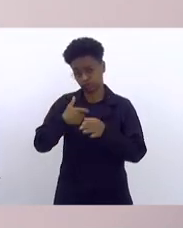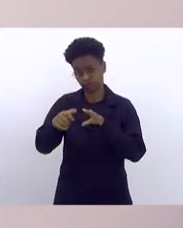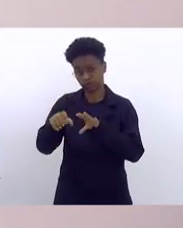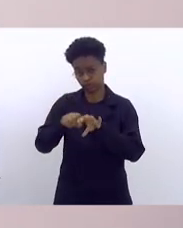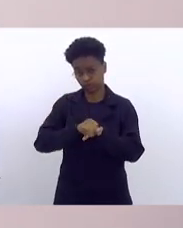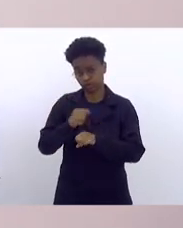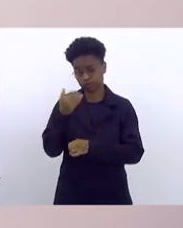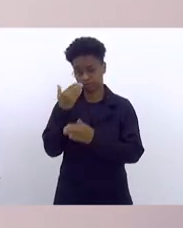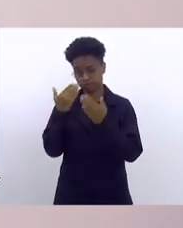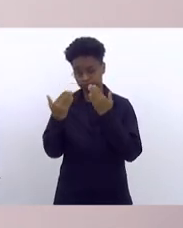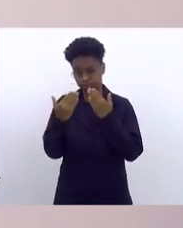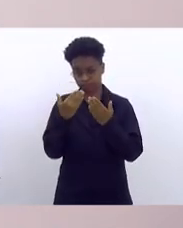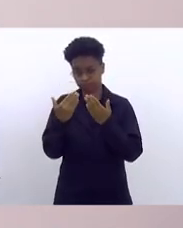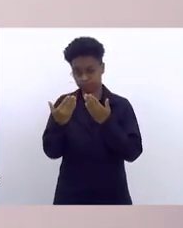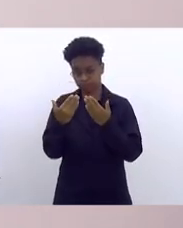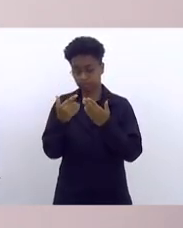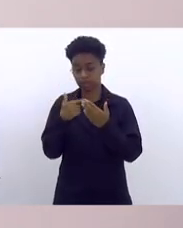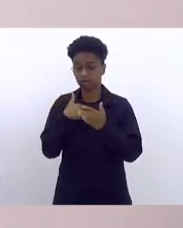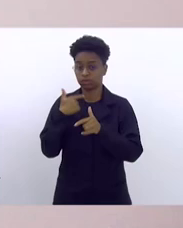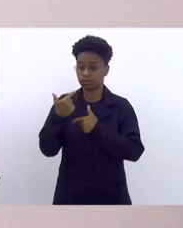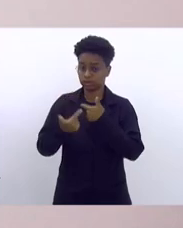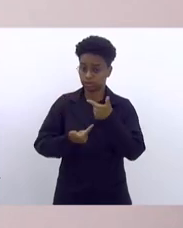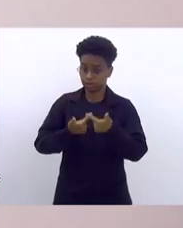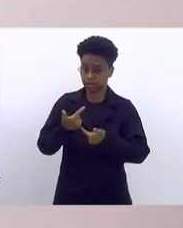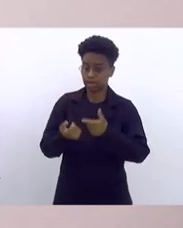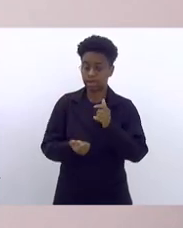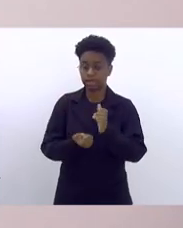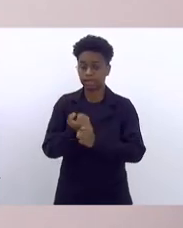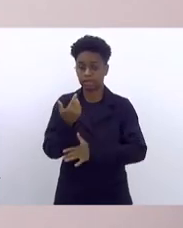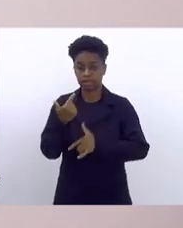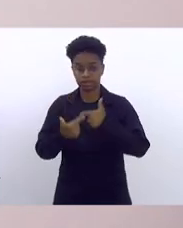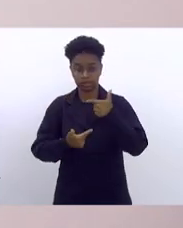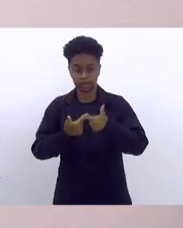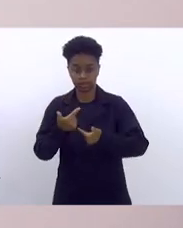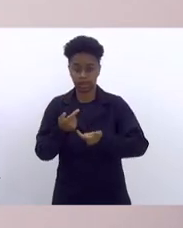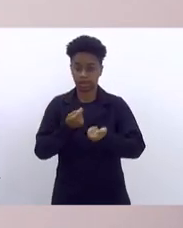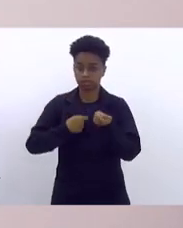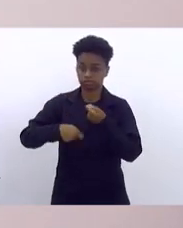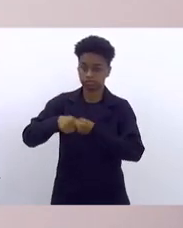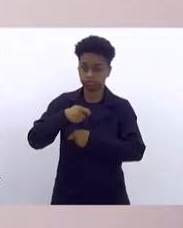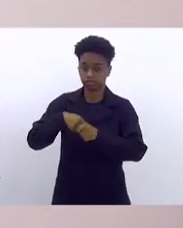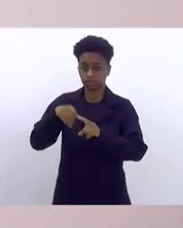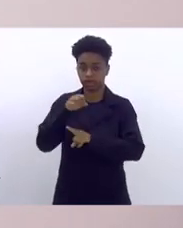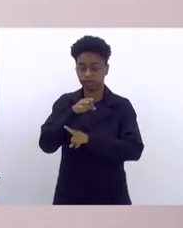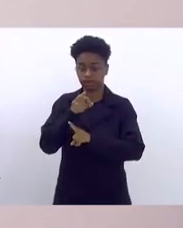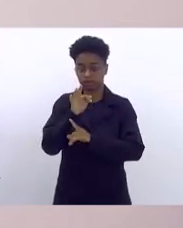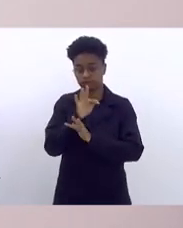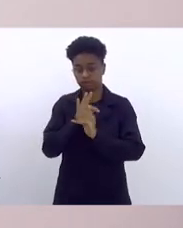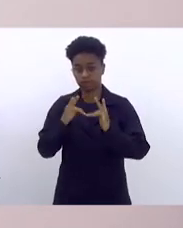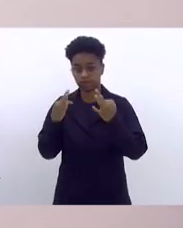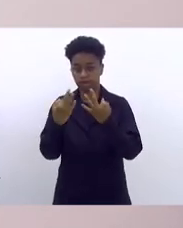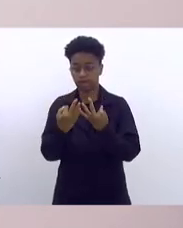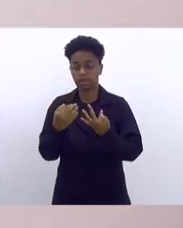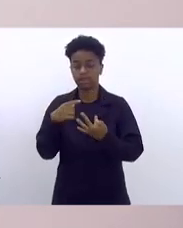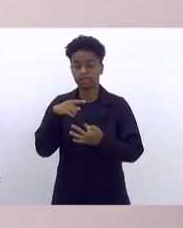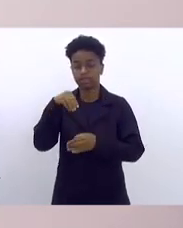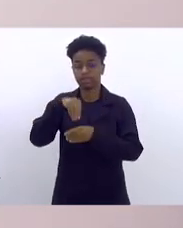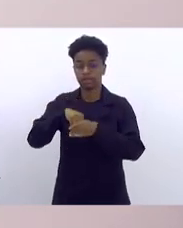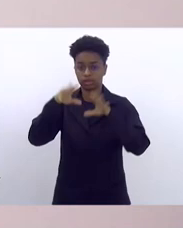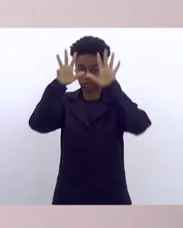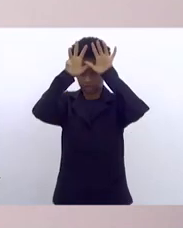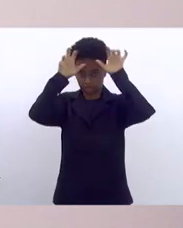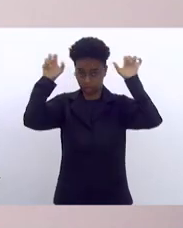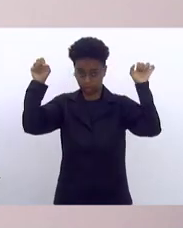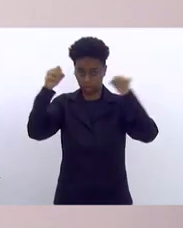anos trabalhei e criei alguns serviços de mediação familiar dentro do Tribunal de Justiça do Rio de Janeiro eu estou